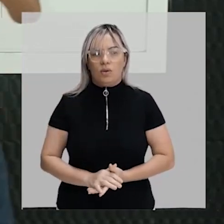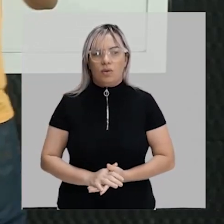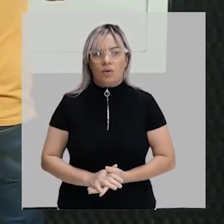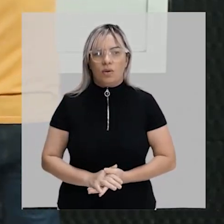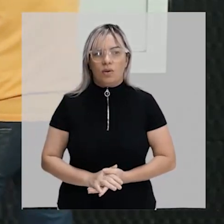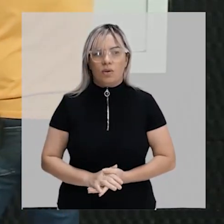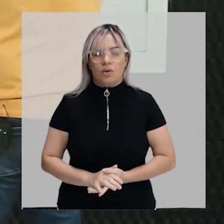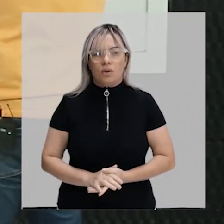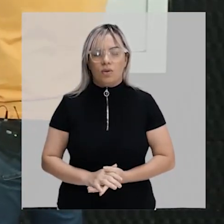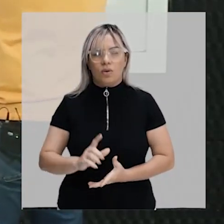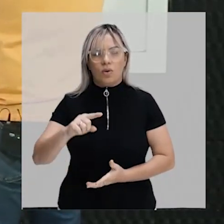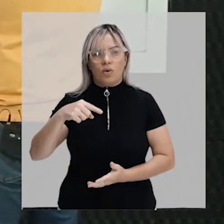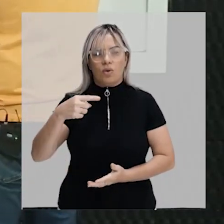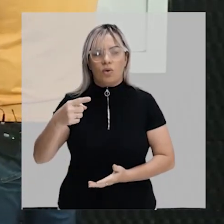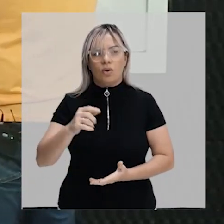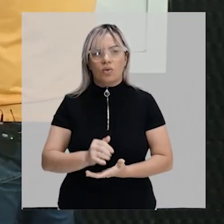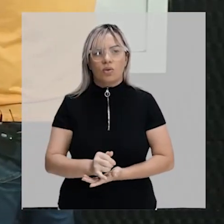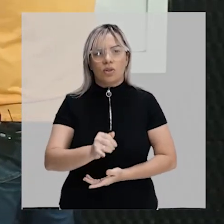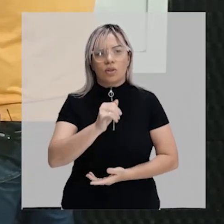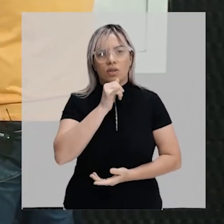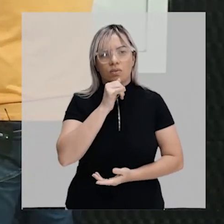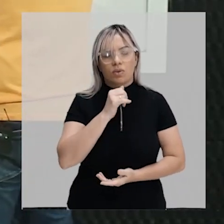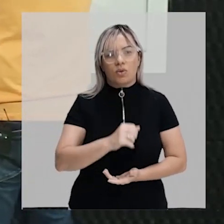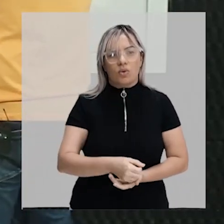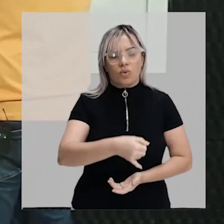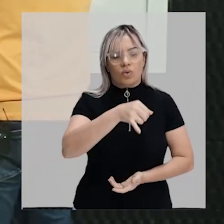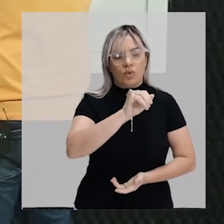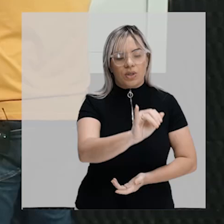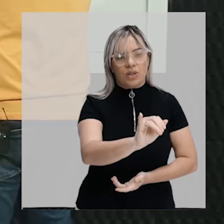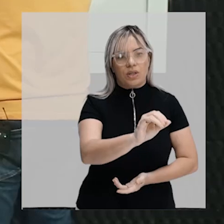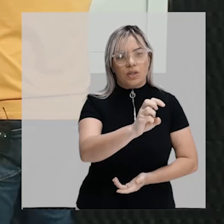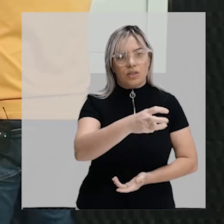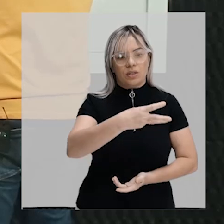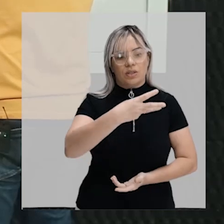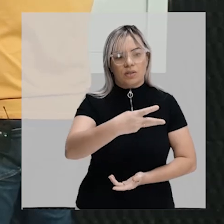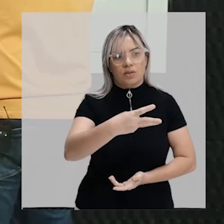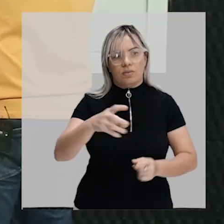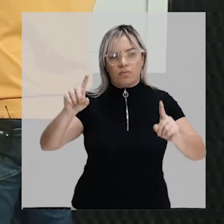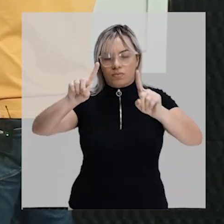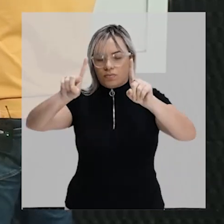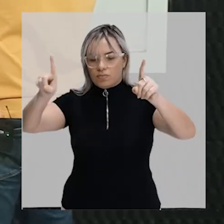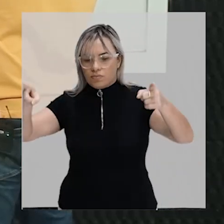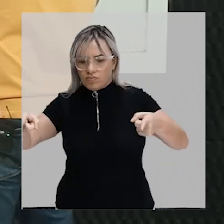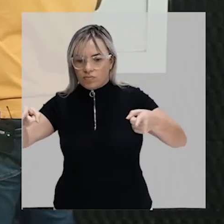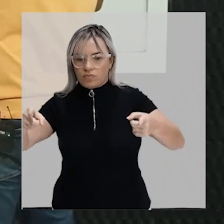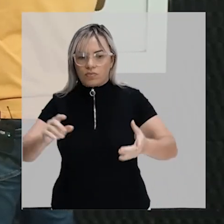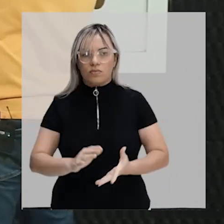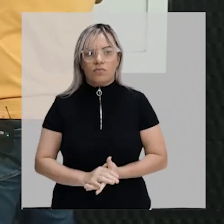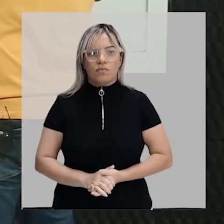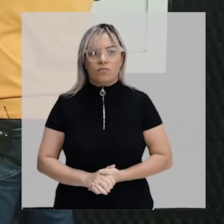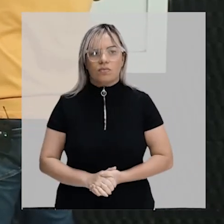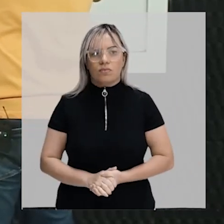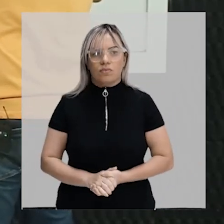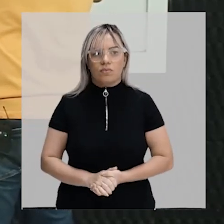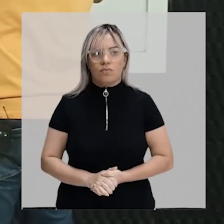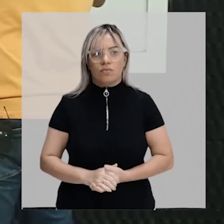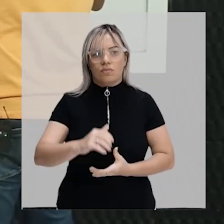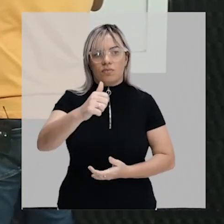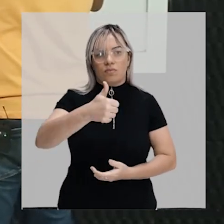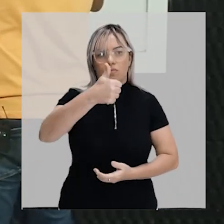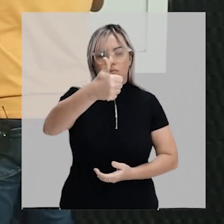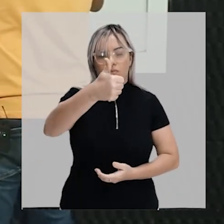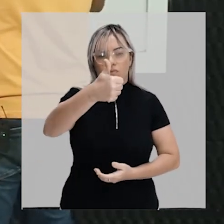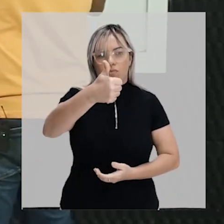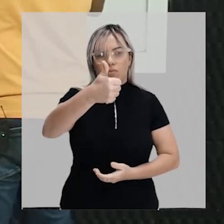nós formos montar aqui o i3 o i3 nesse caso aqui então vai ficar